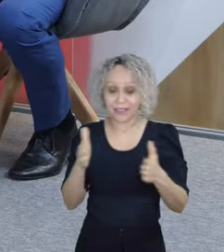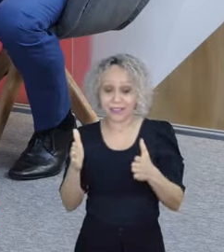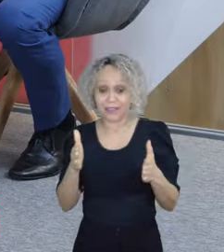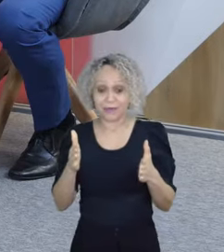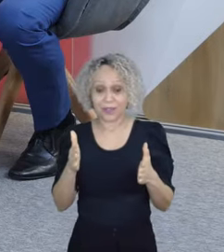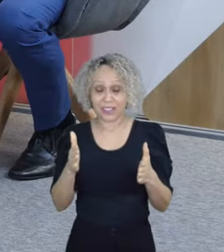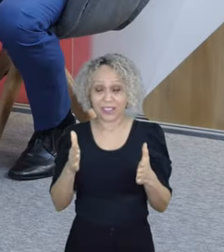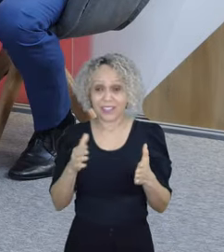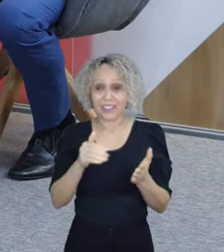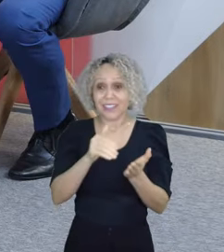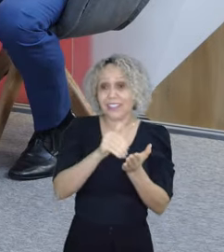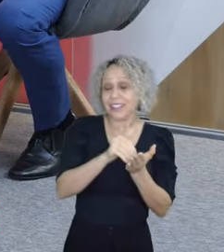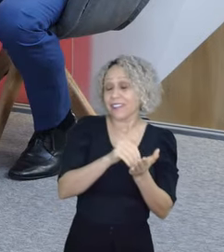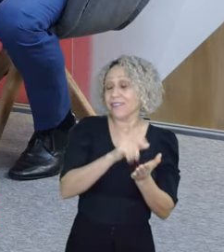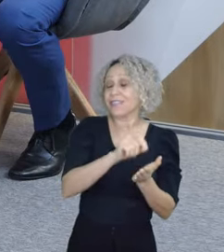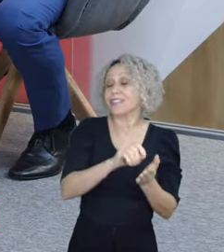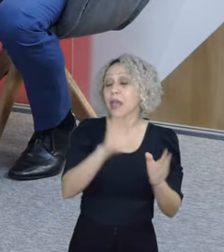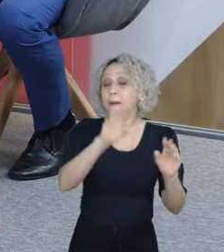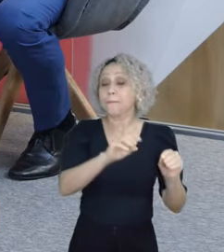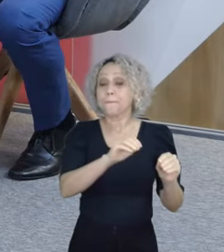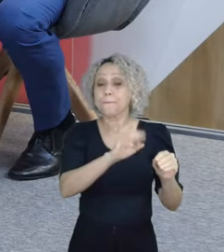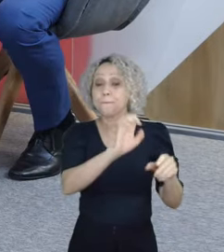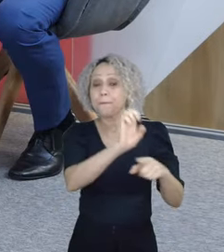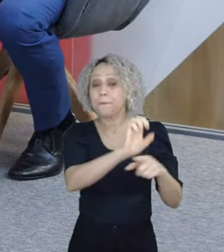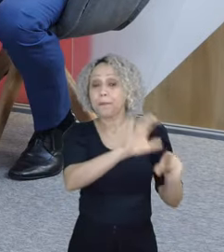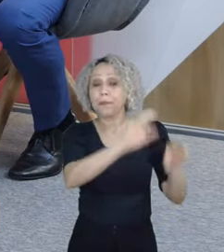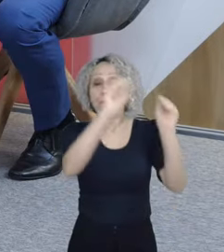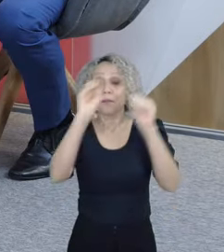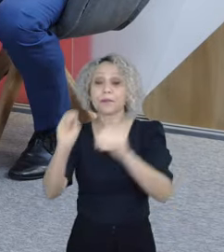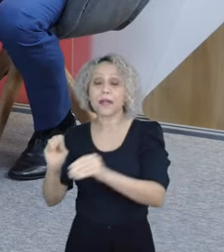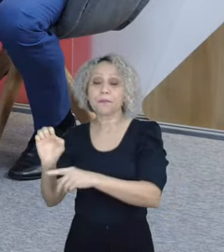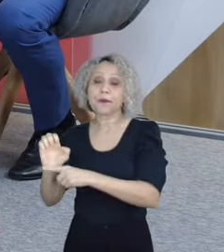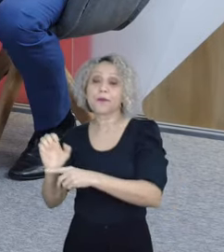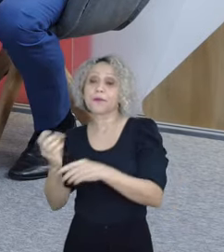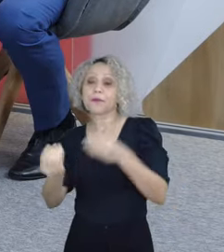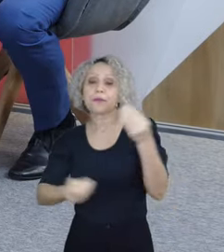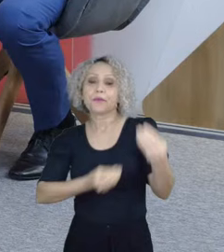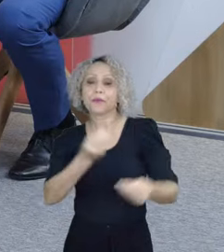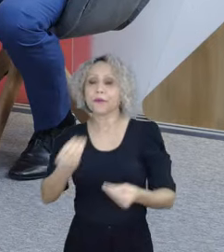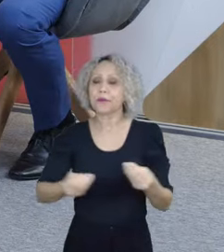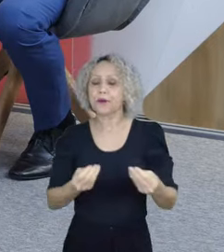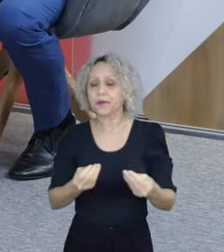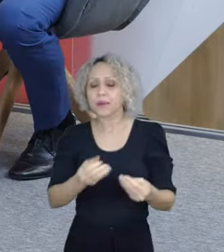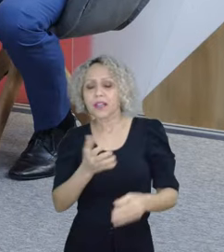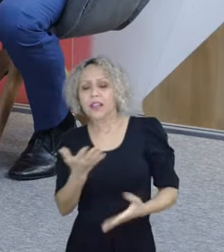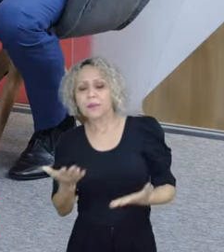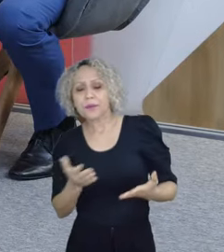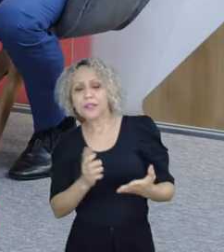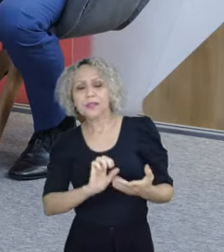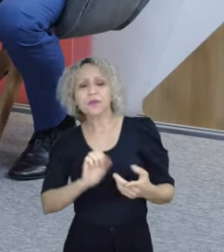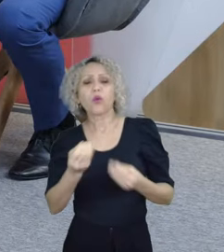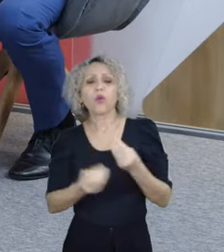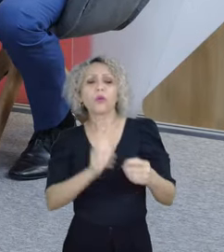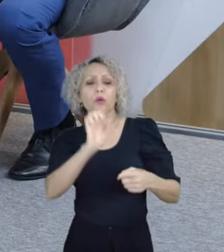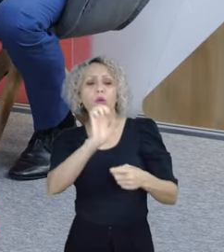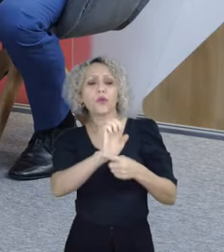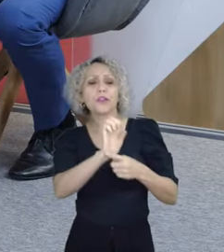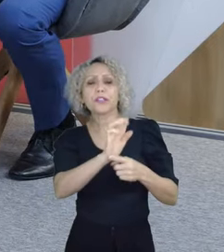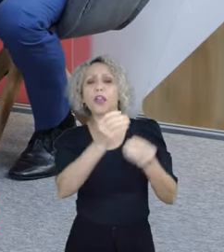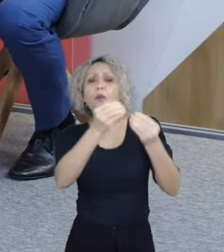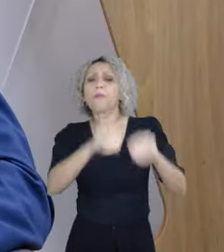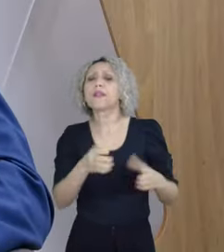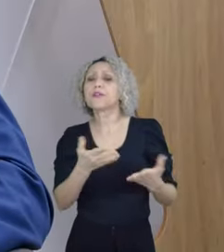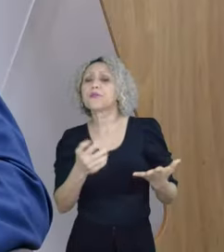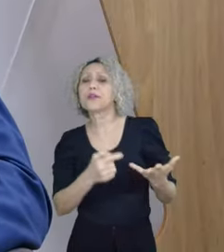que isso fragiliza o nosso processo eleitoral e como é que os estados podem sofrer os prejuízos dessa prática? Olha, cria